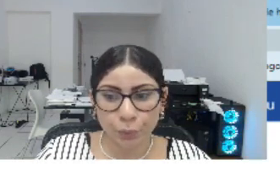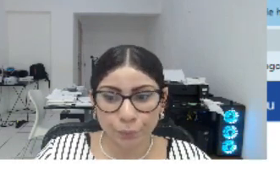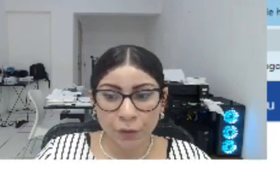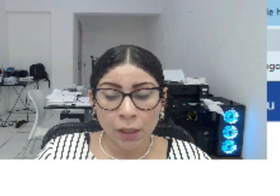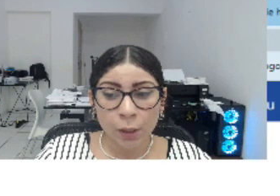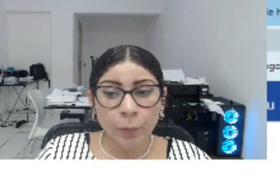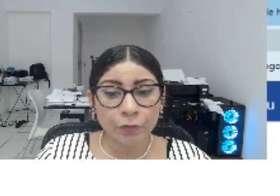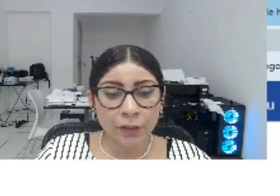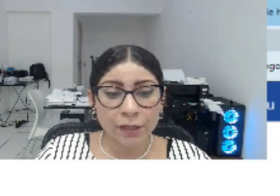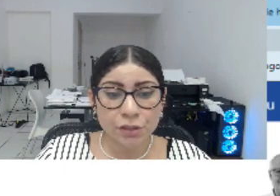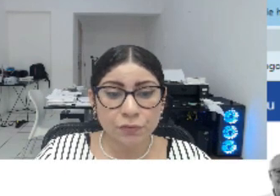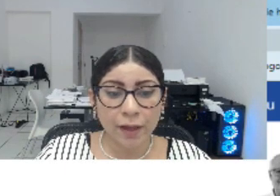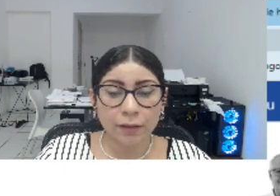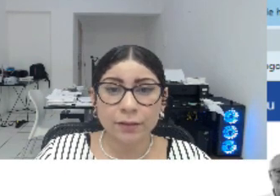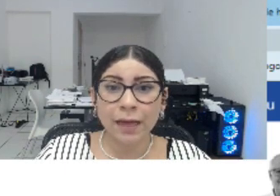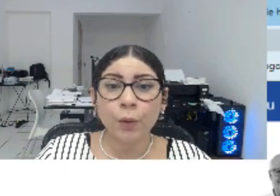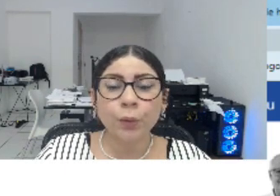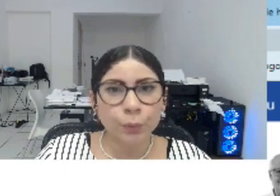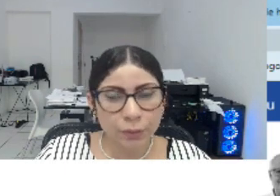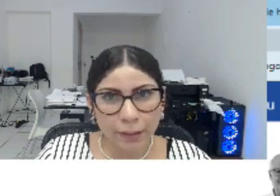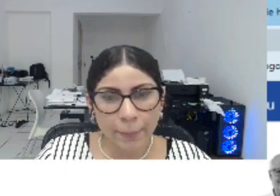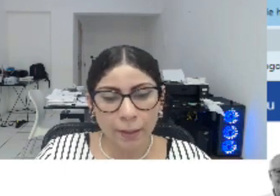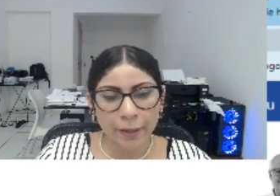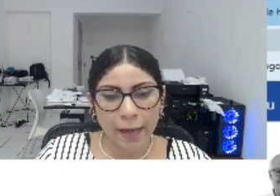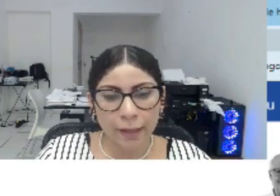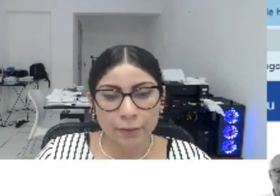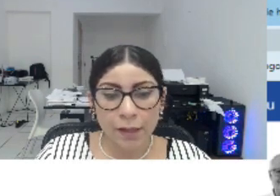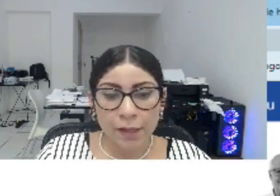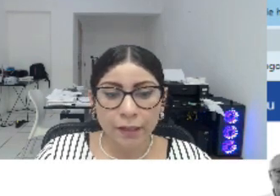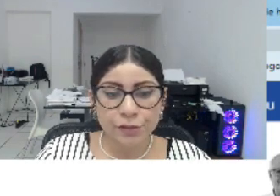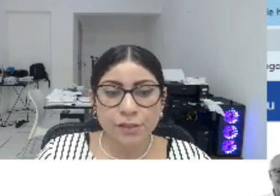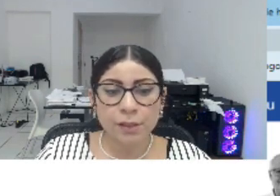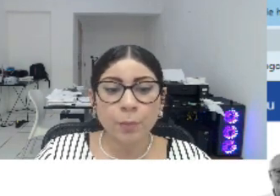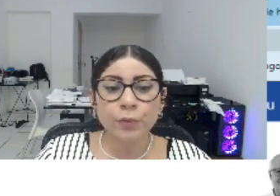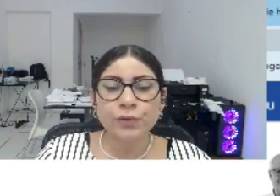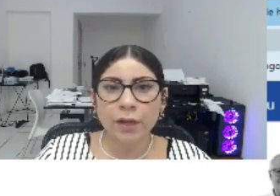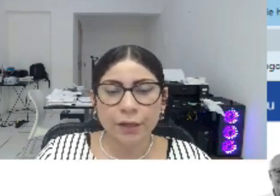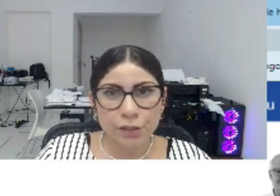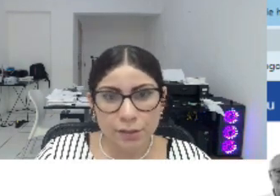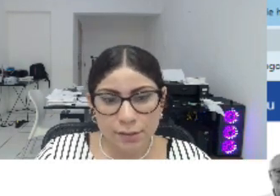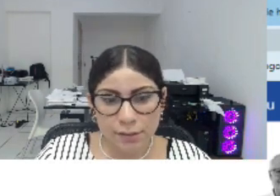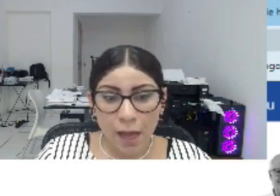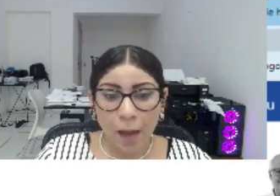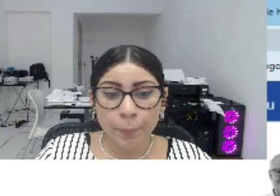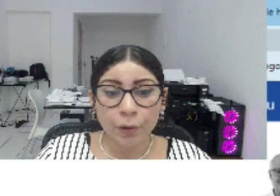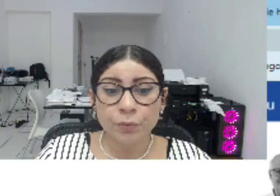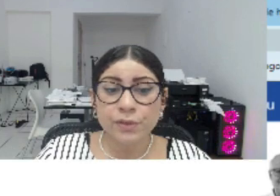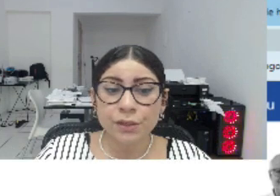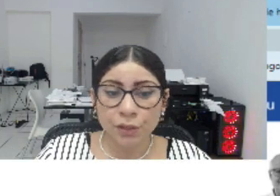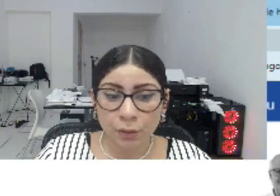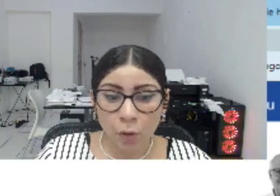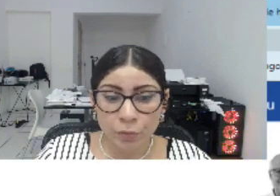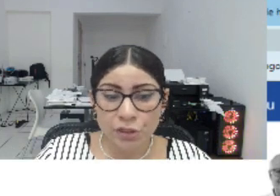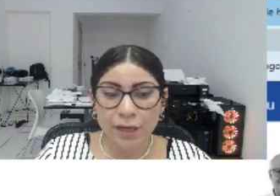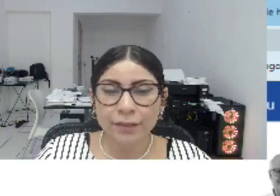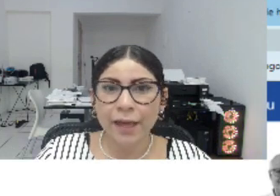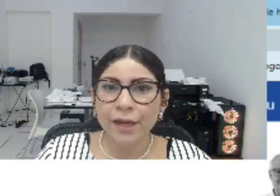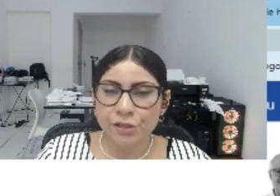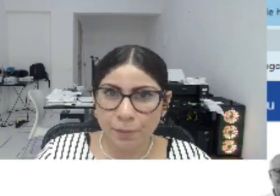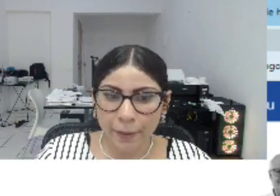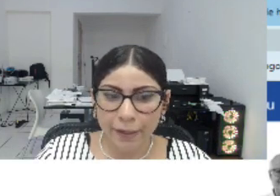artificialmente o lucro. E, por fim, a gente fala da coluna da Bela Megali, que ela diz que bolsonaristas apoiam Zanin